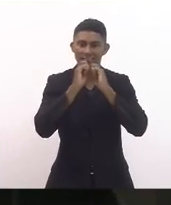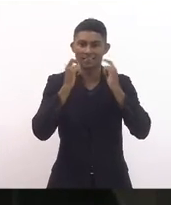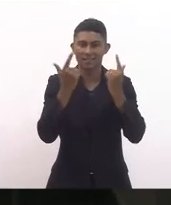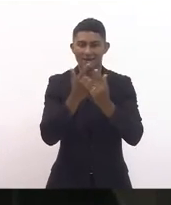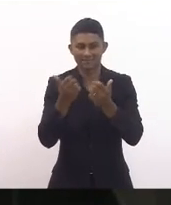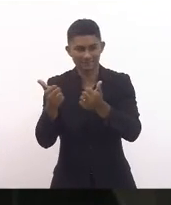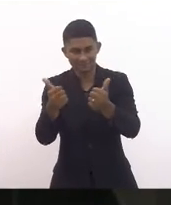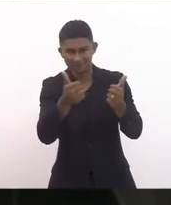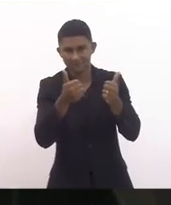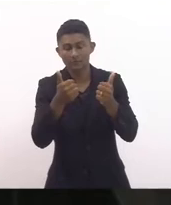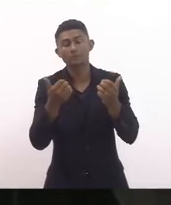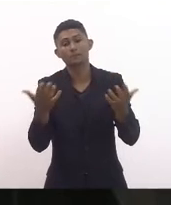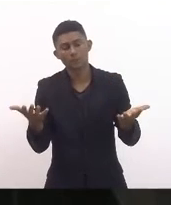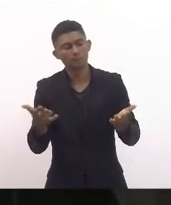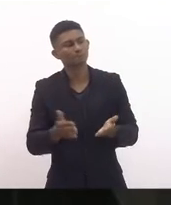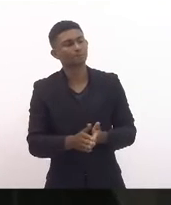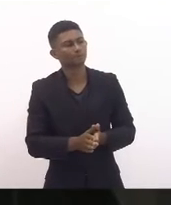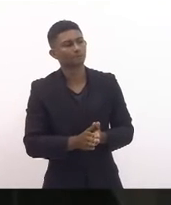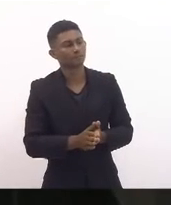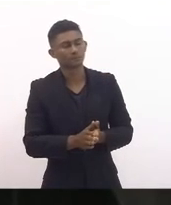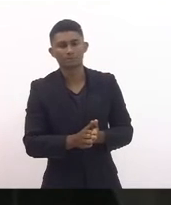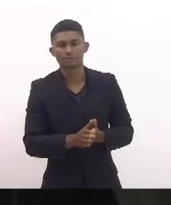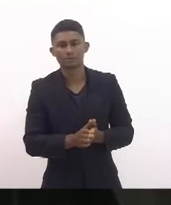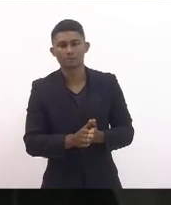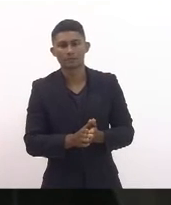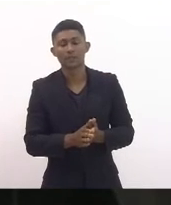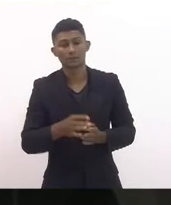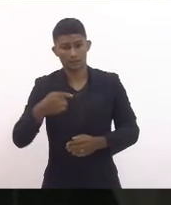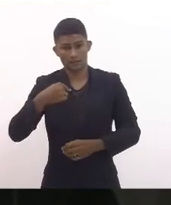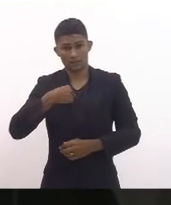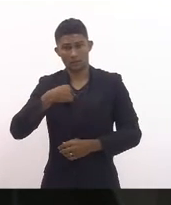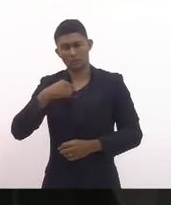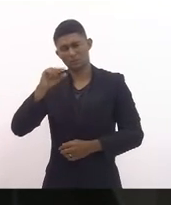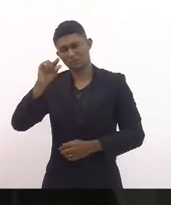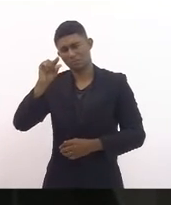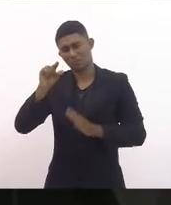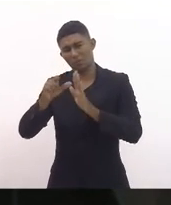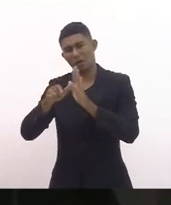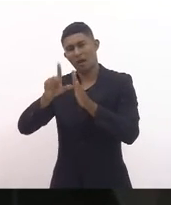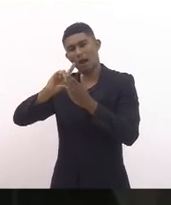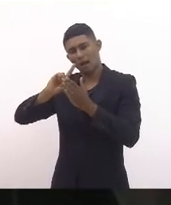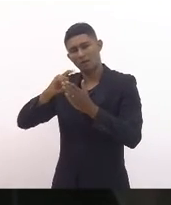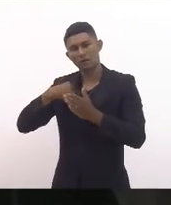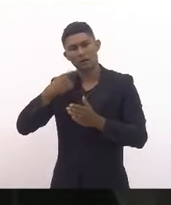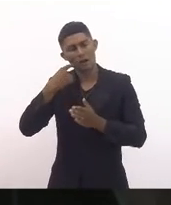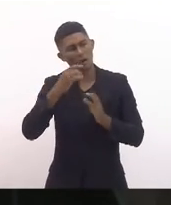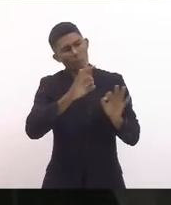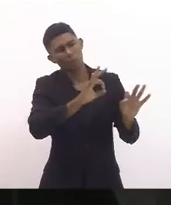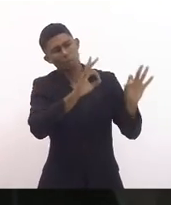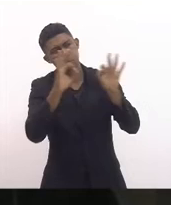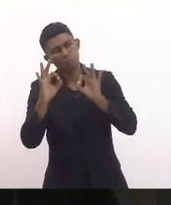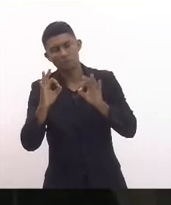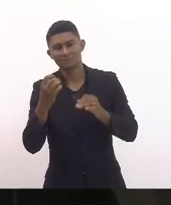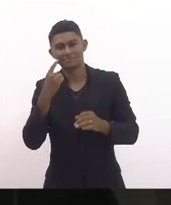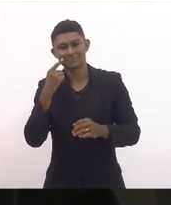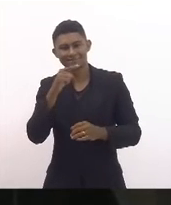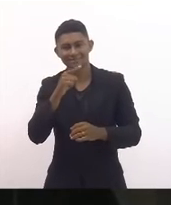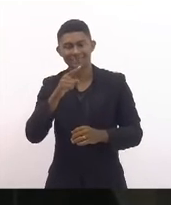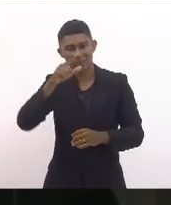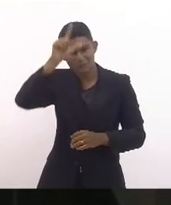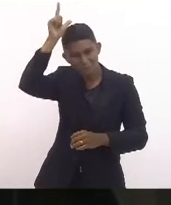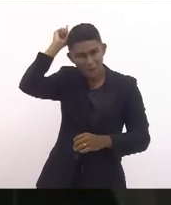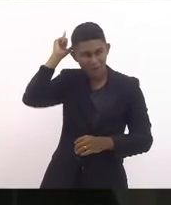a deputada Célia Jordão assistir agora pouco ao pronunciamento Deputado Luiz Paulo